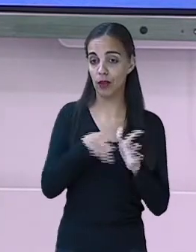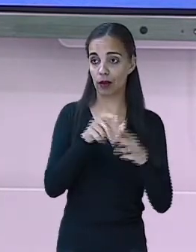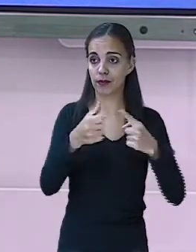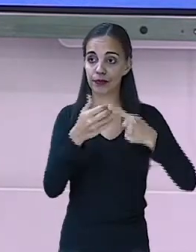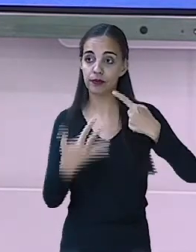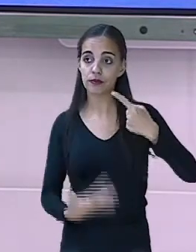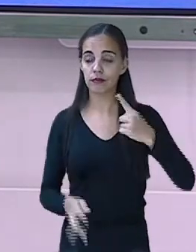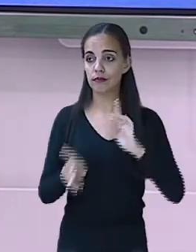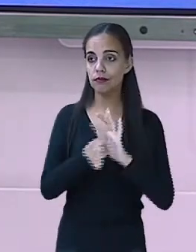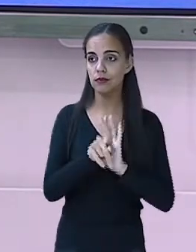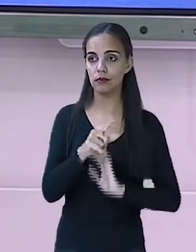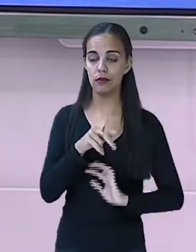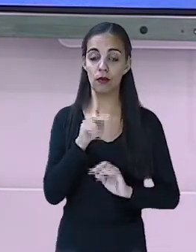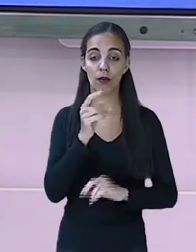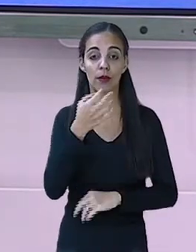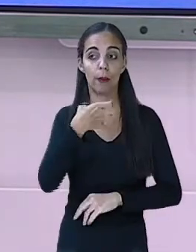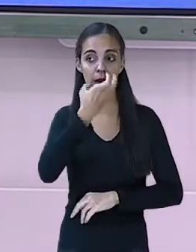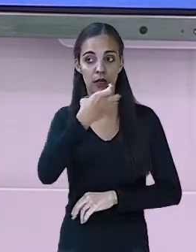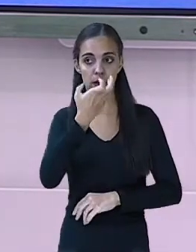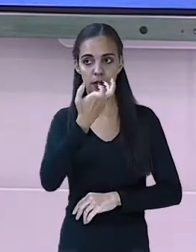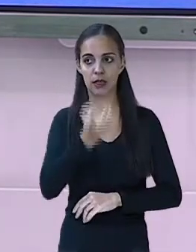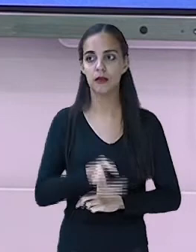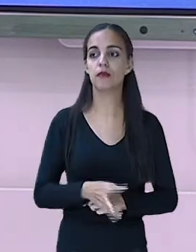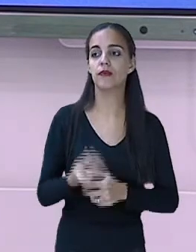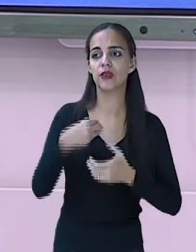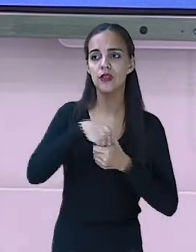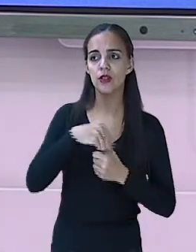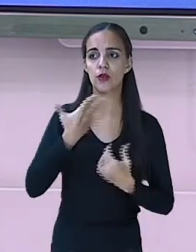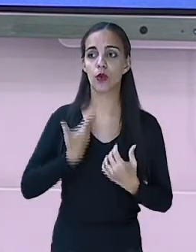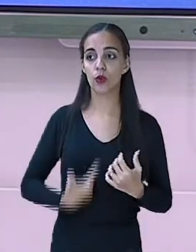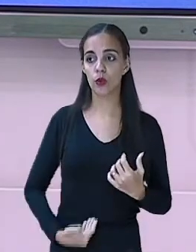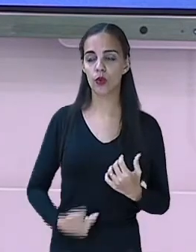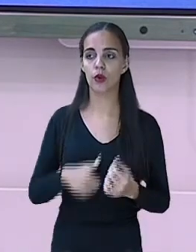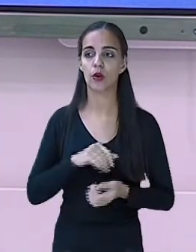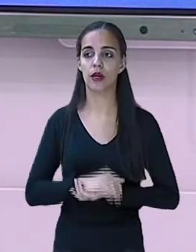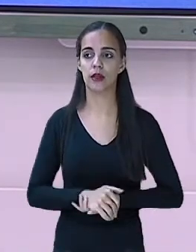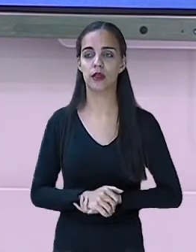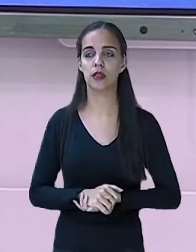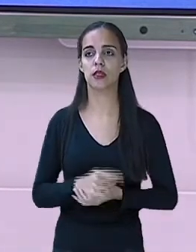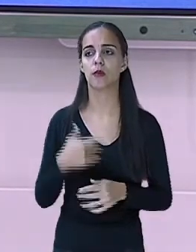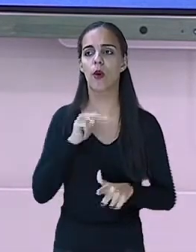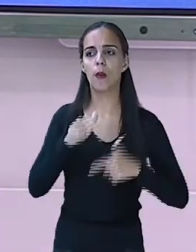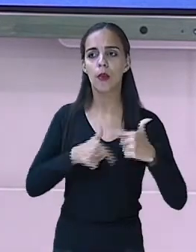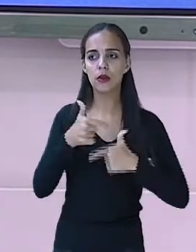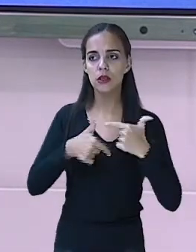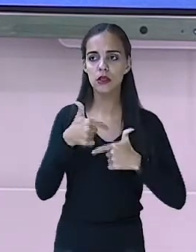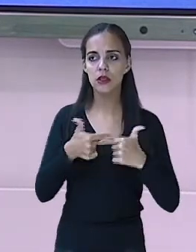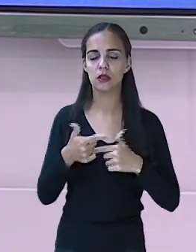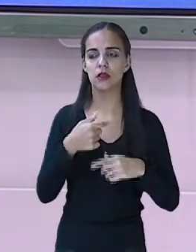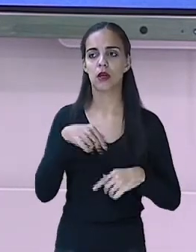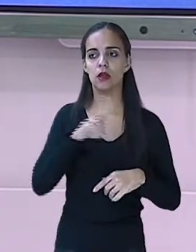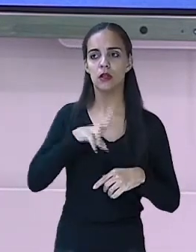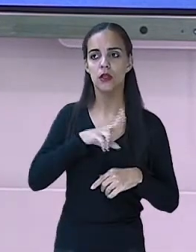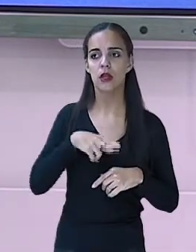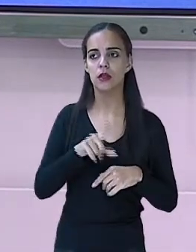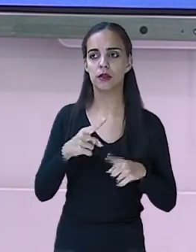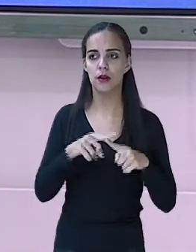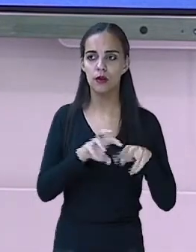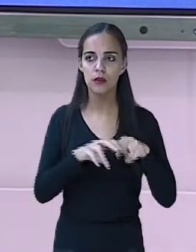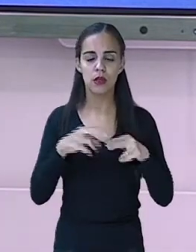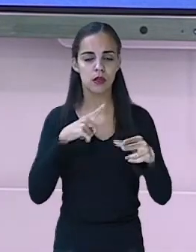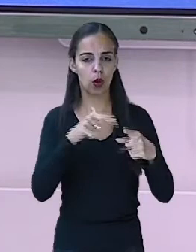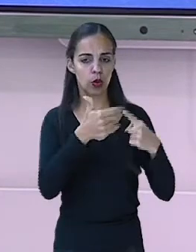substâncias presentes na maçã para que para que o seu organismo utilize